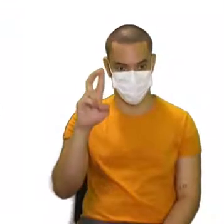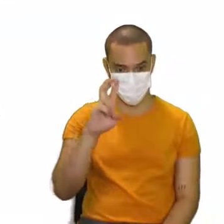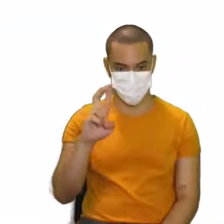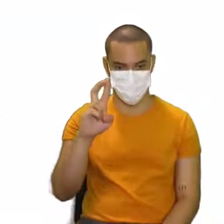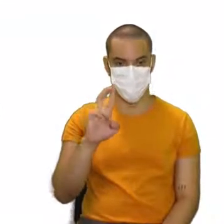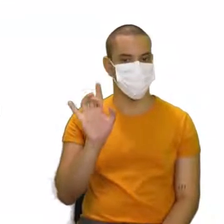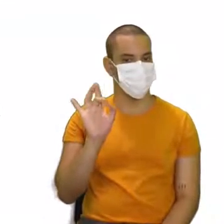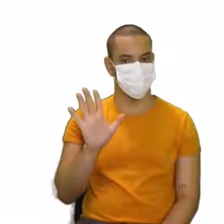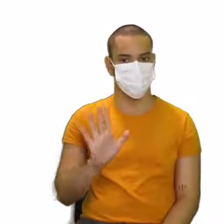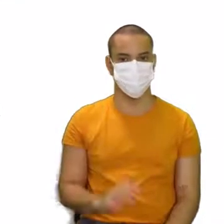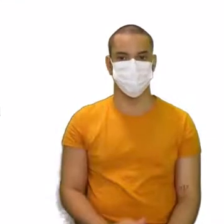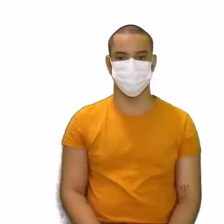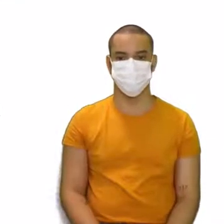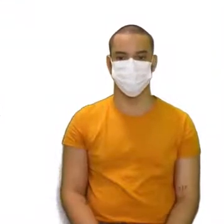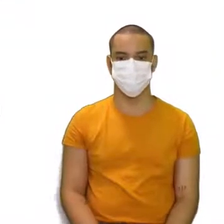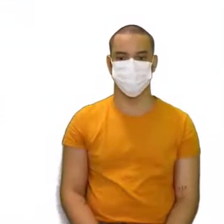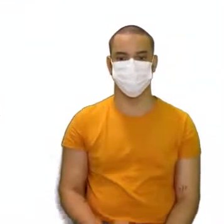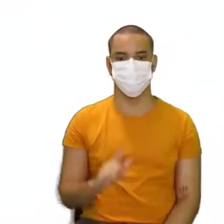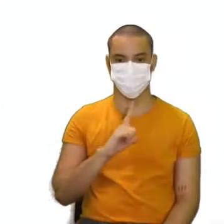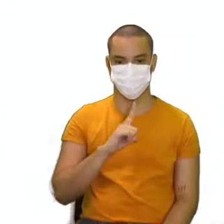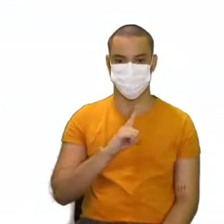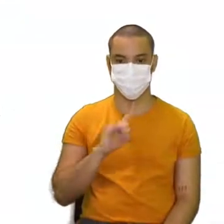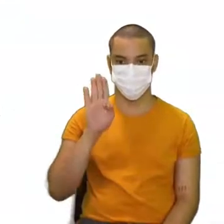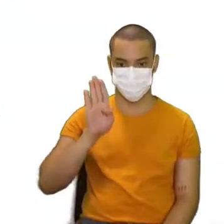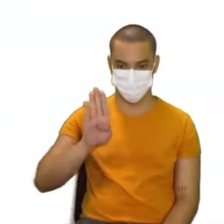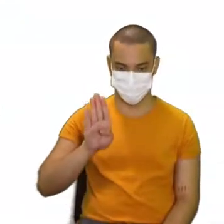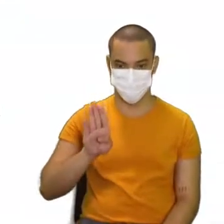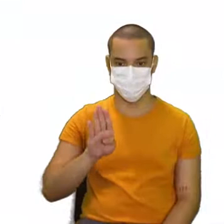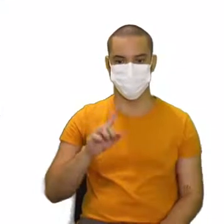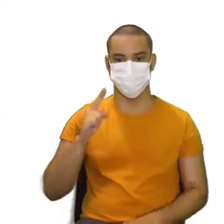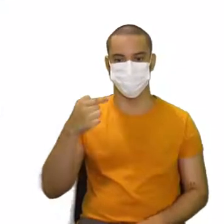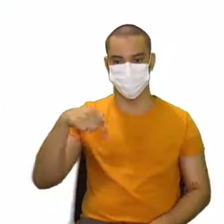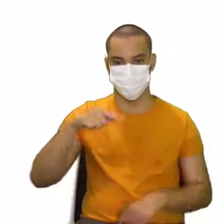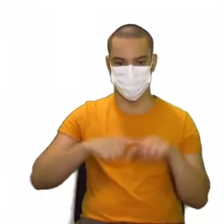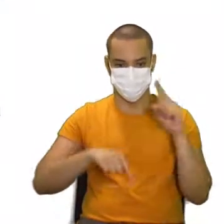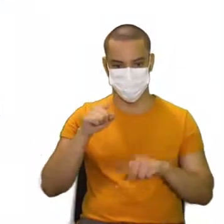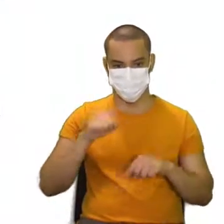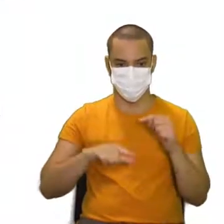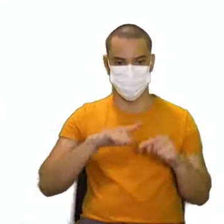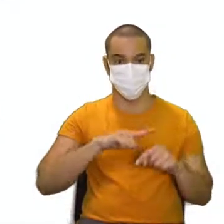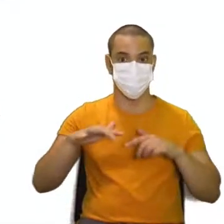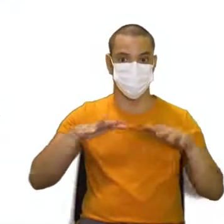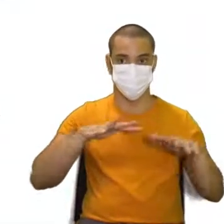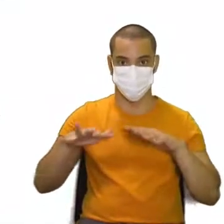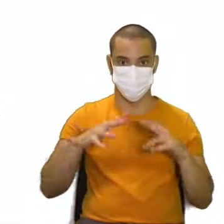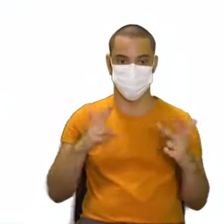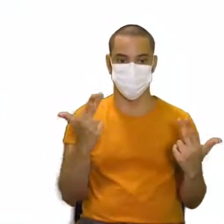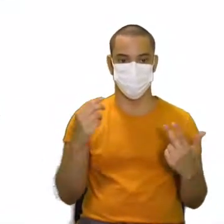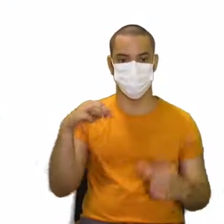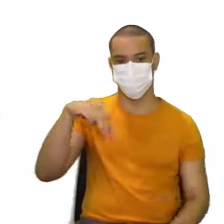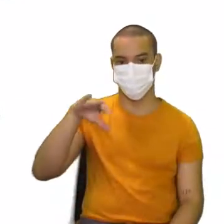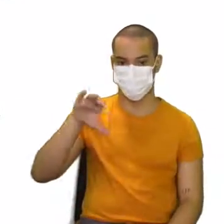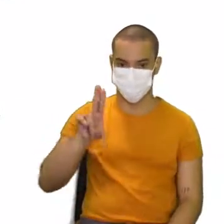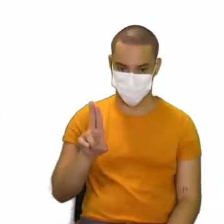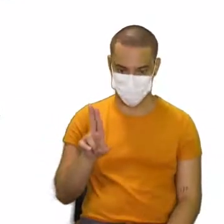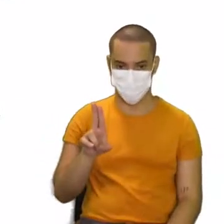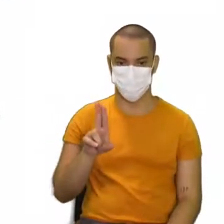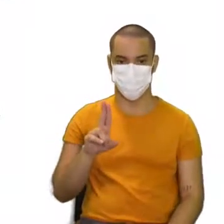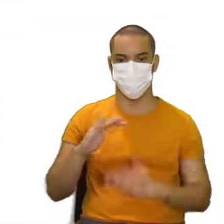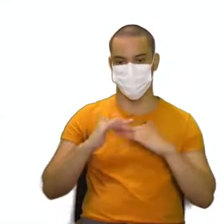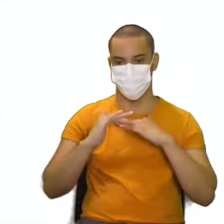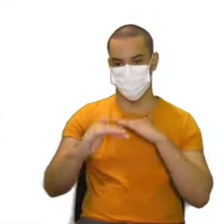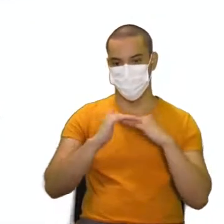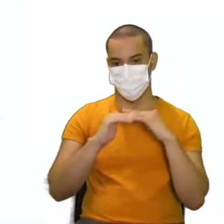quando vê perpendicular B e a carga executa um movimento circular e uniforme mcu em